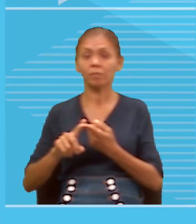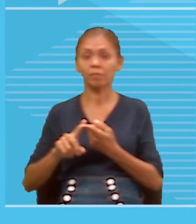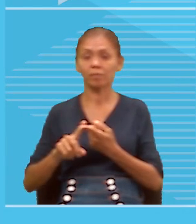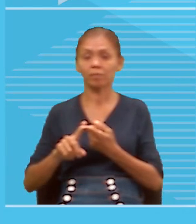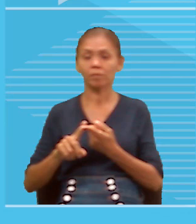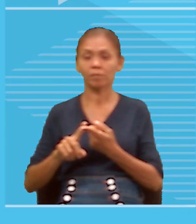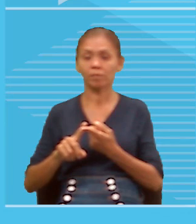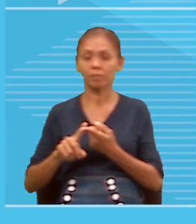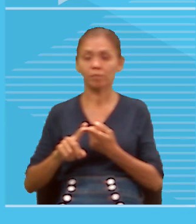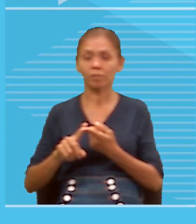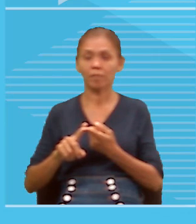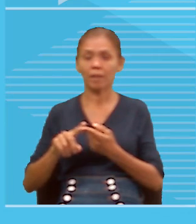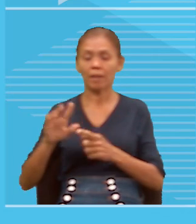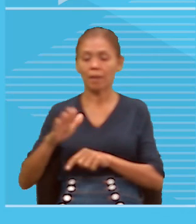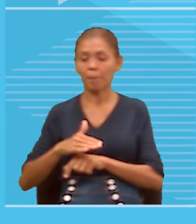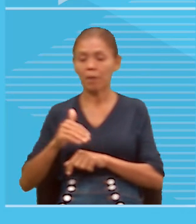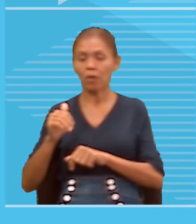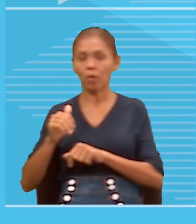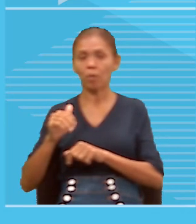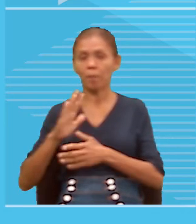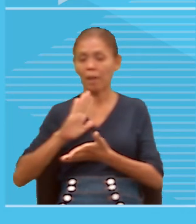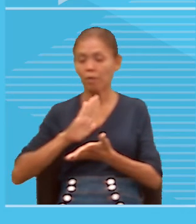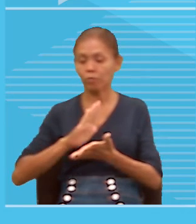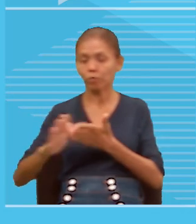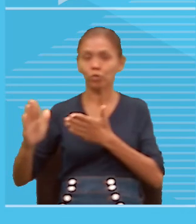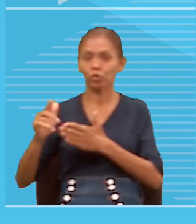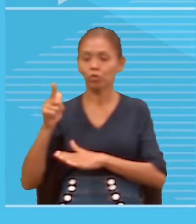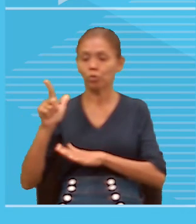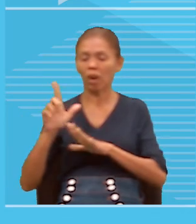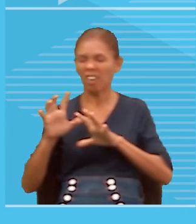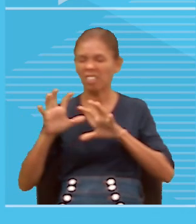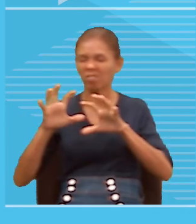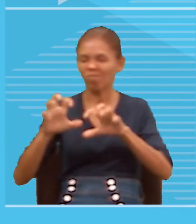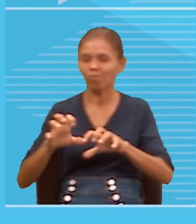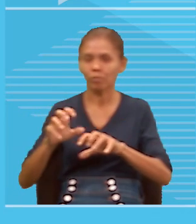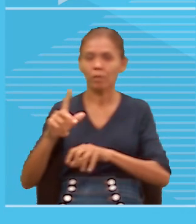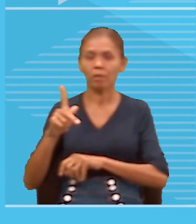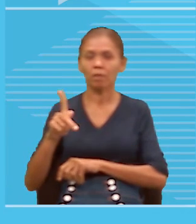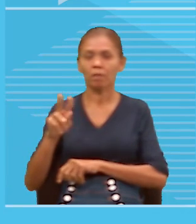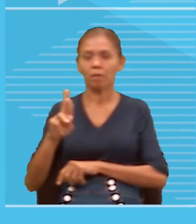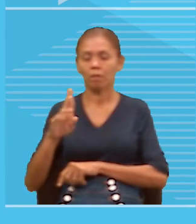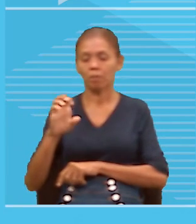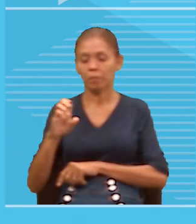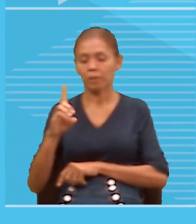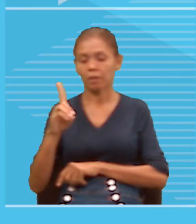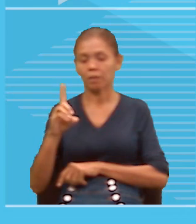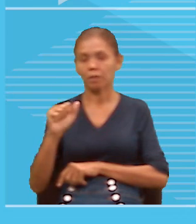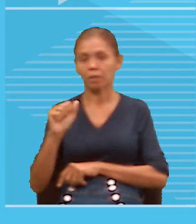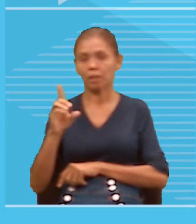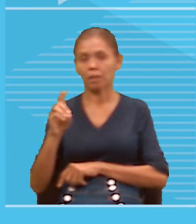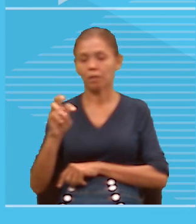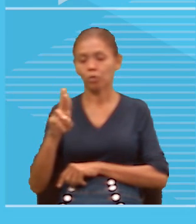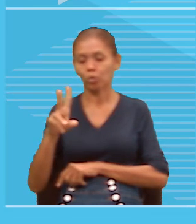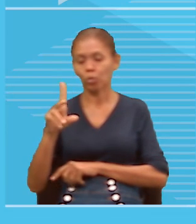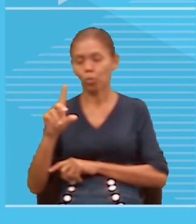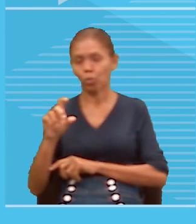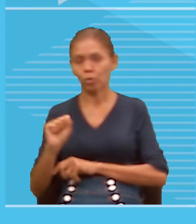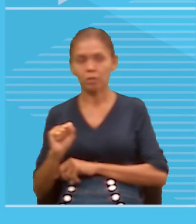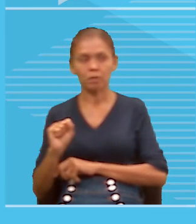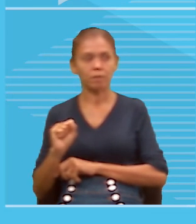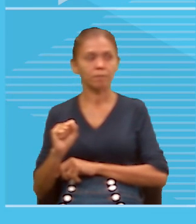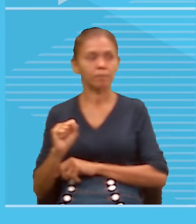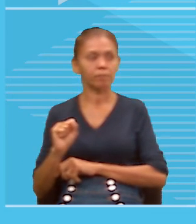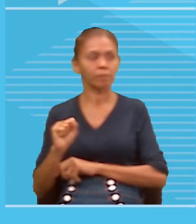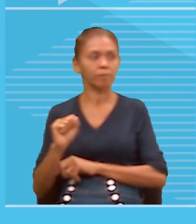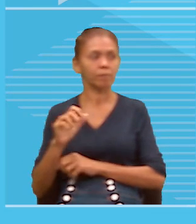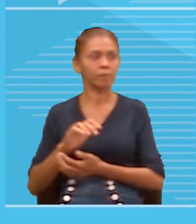eles conseguiam fugir melhor de alguns predadores por conta do hábito ao invés de ficar